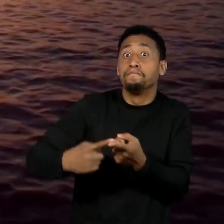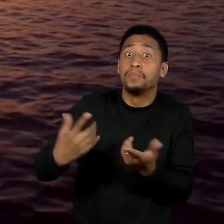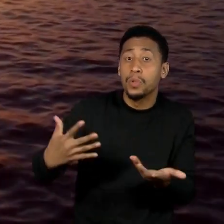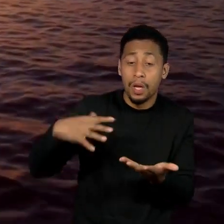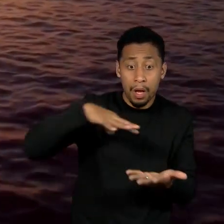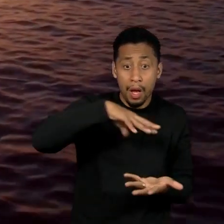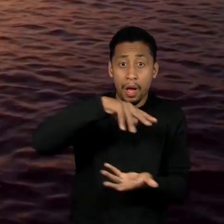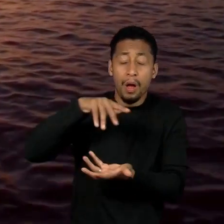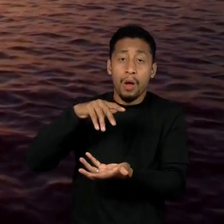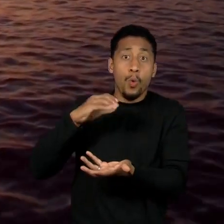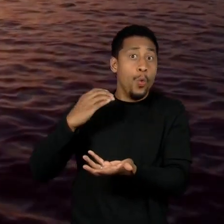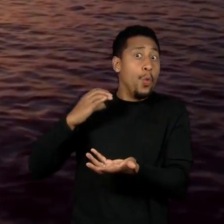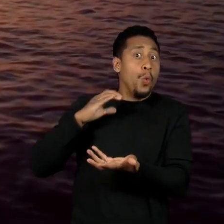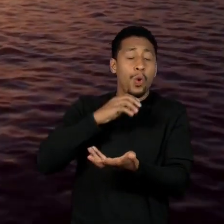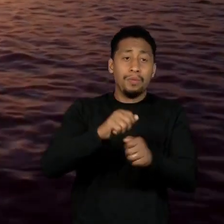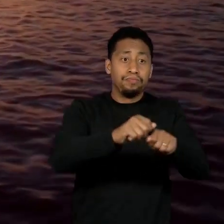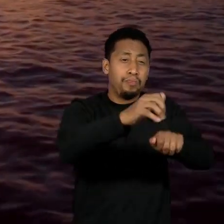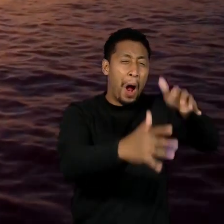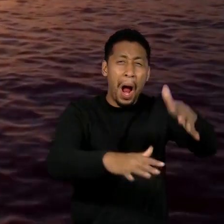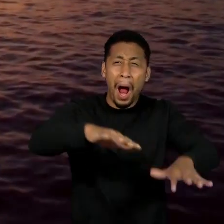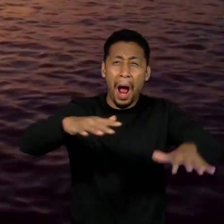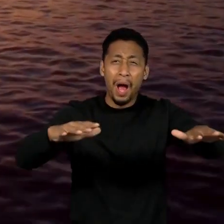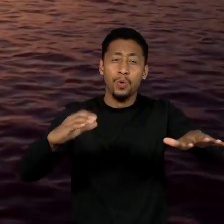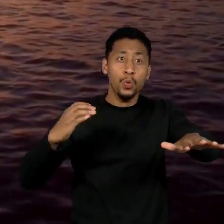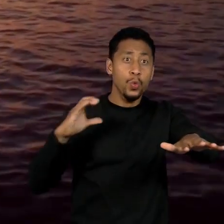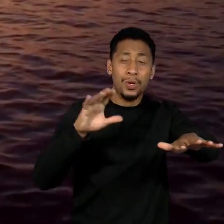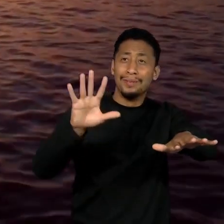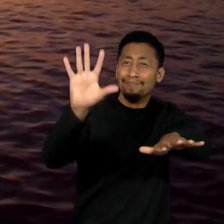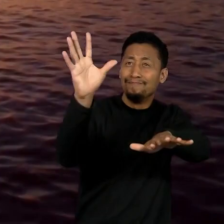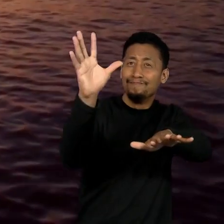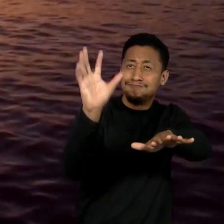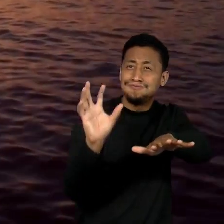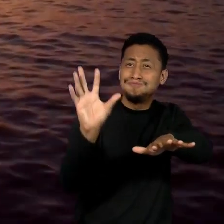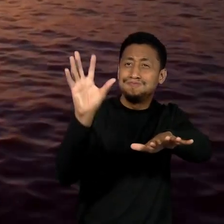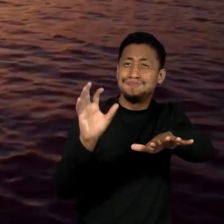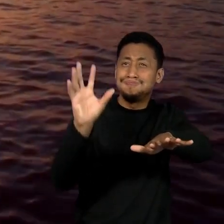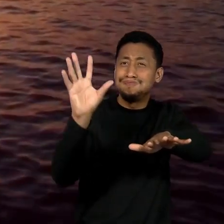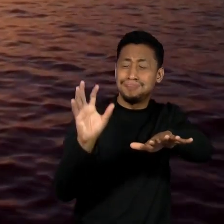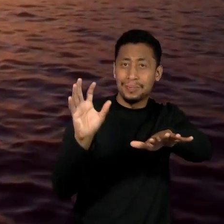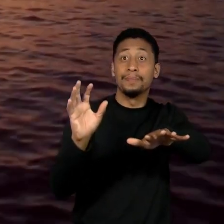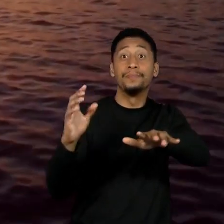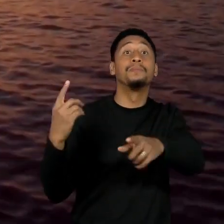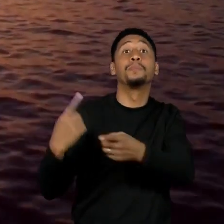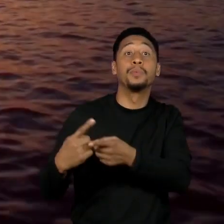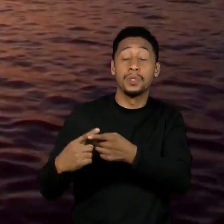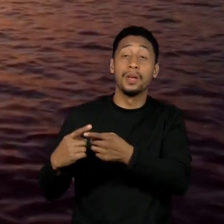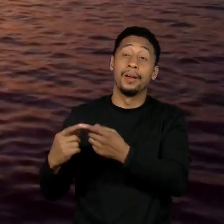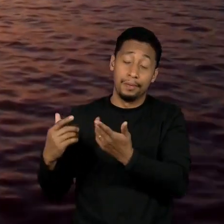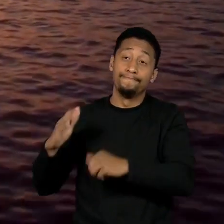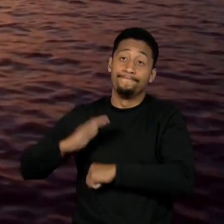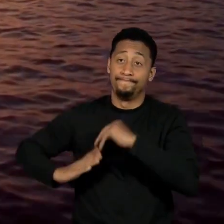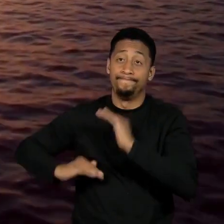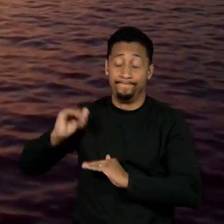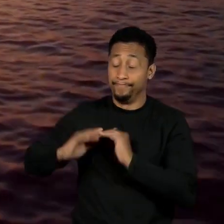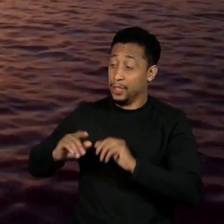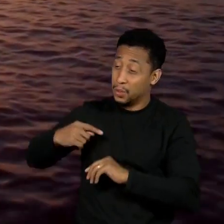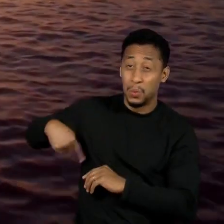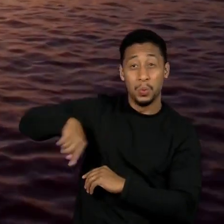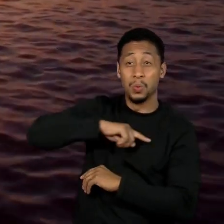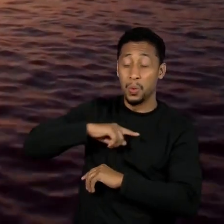superaquecimento dos oceanos, que absorvem o excesso de calor provocado pelas atividades humanas.